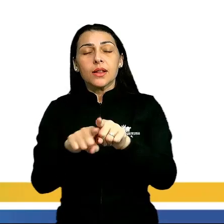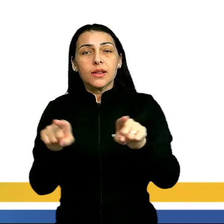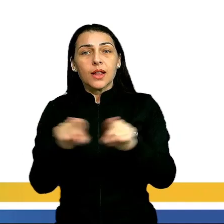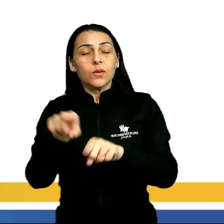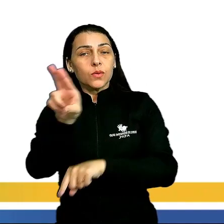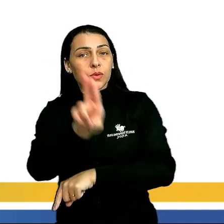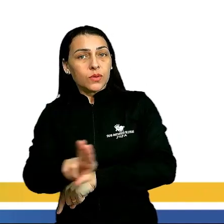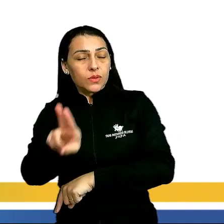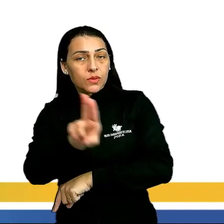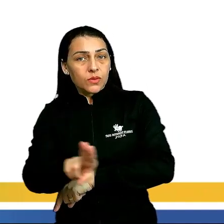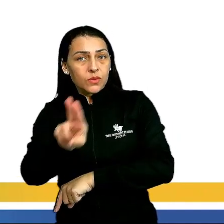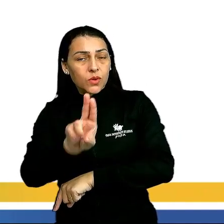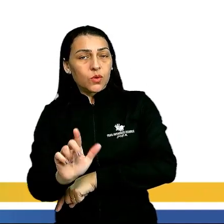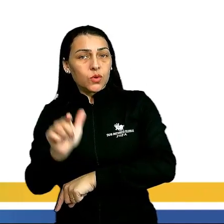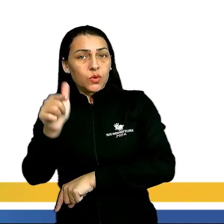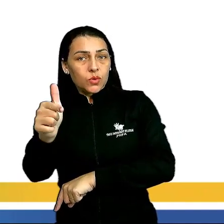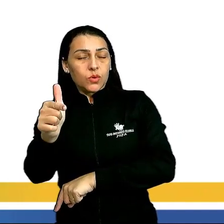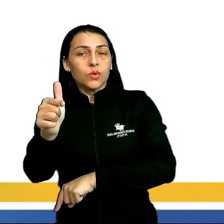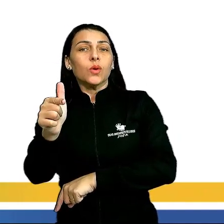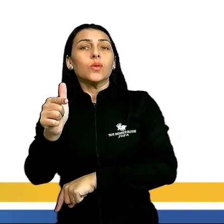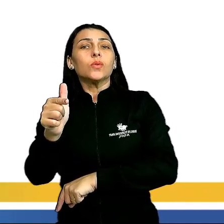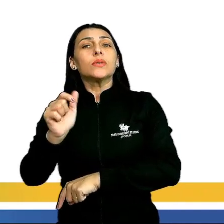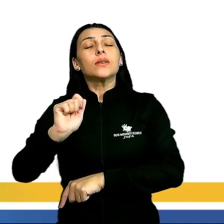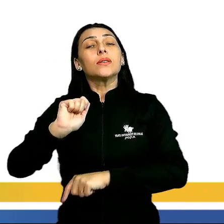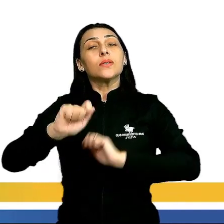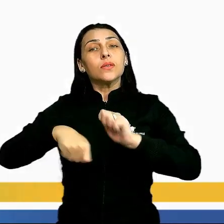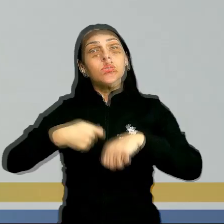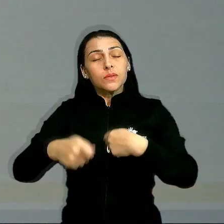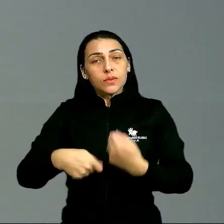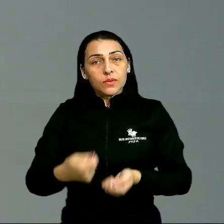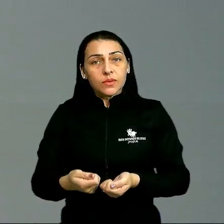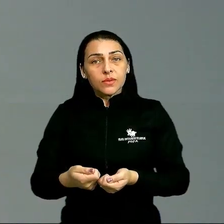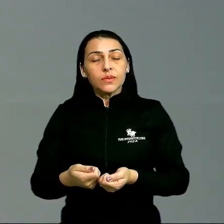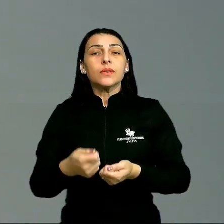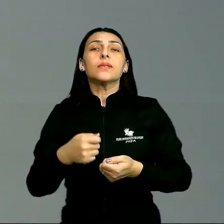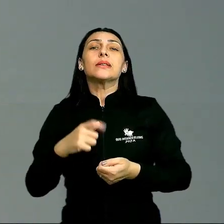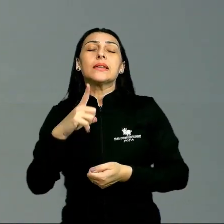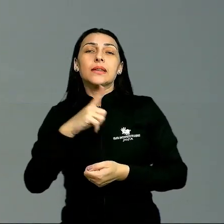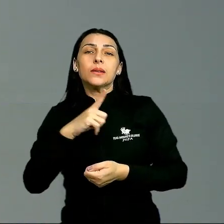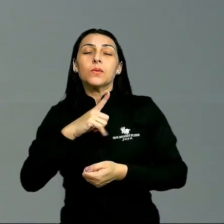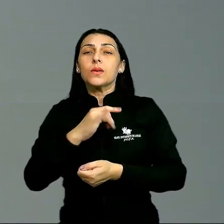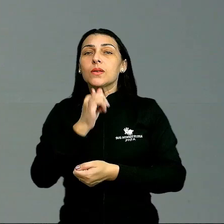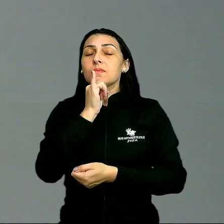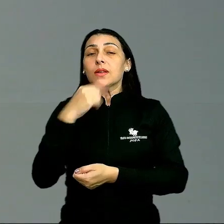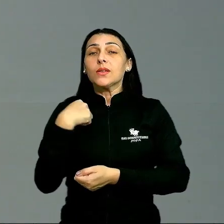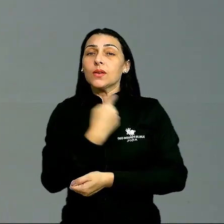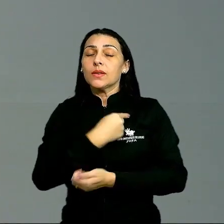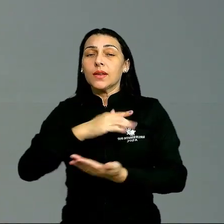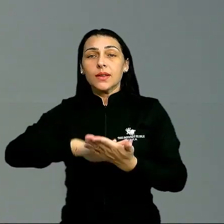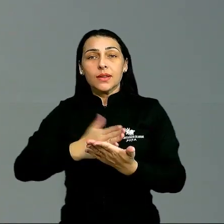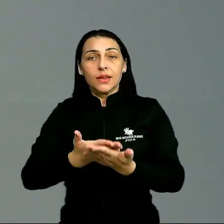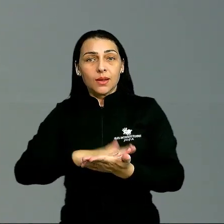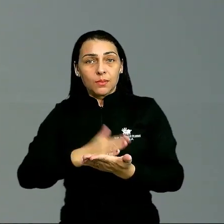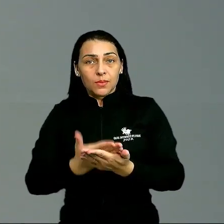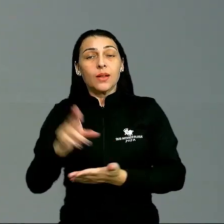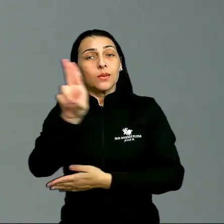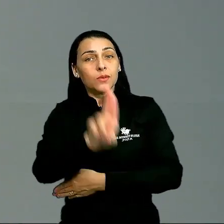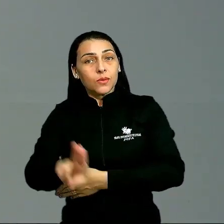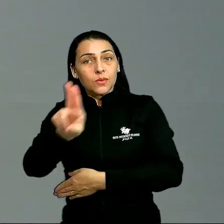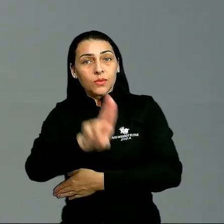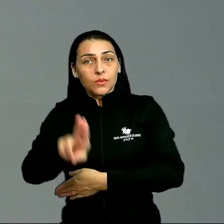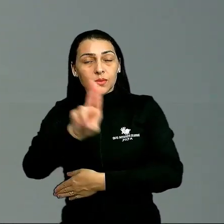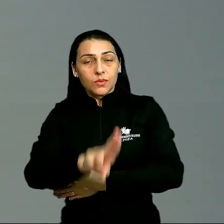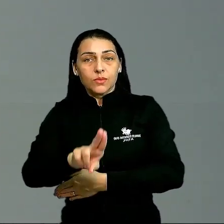ser utilizada através de outros símbolos ou signos convencionais. Nós temos o exemplo da nossa intérprete. Ela